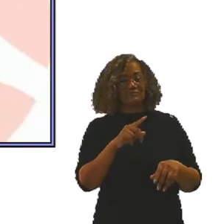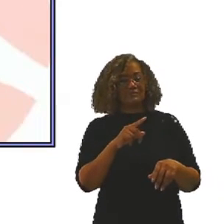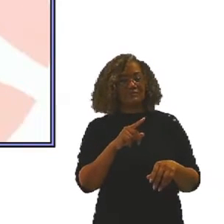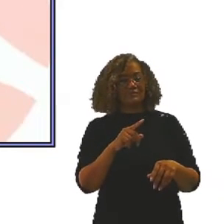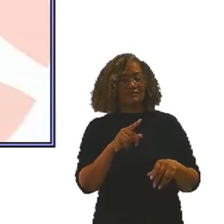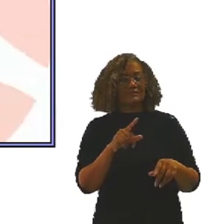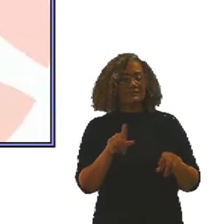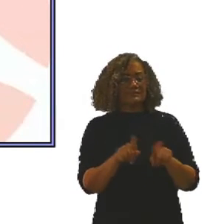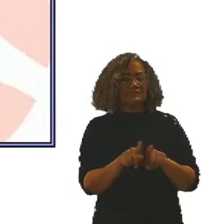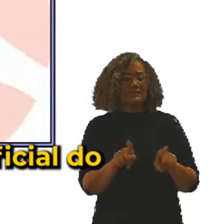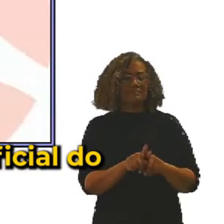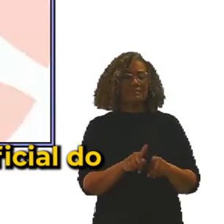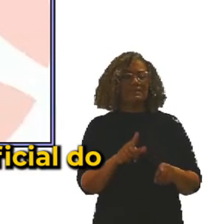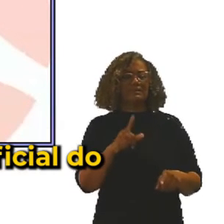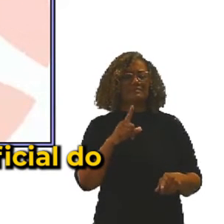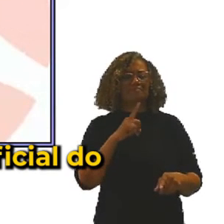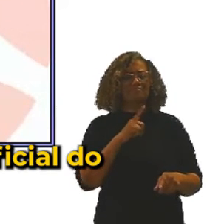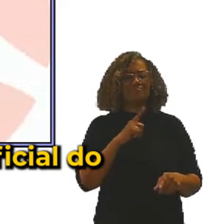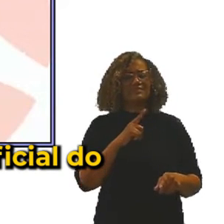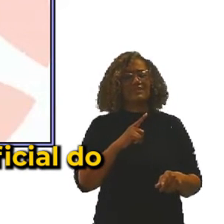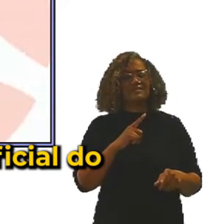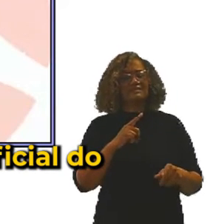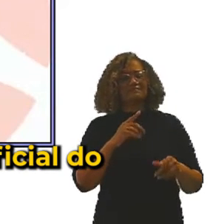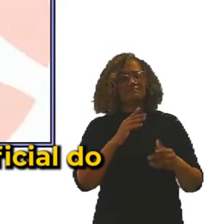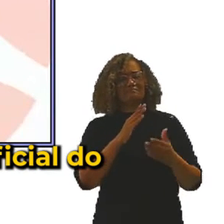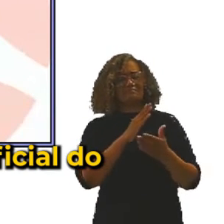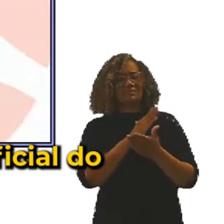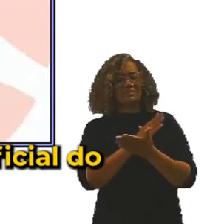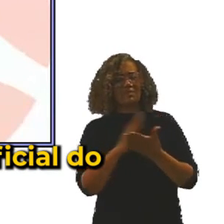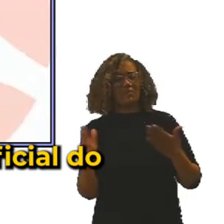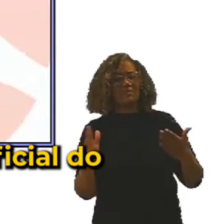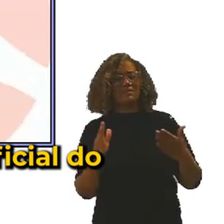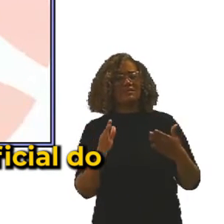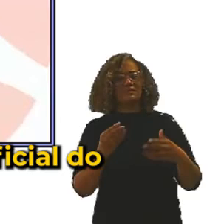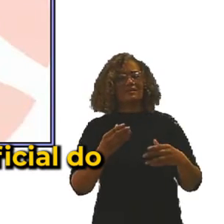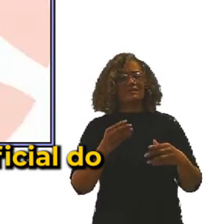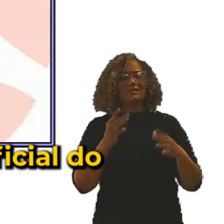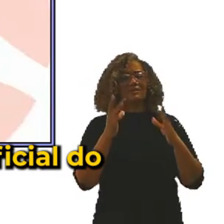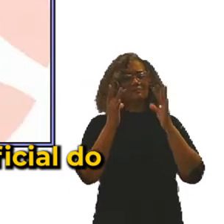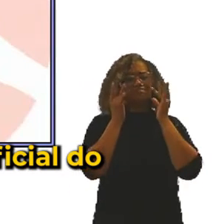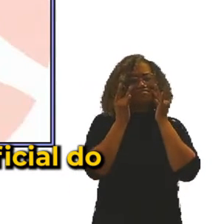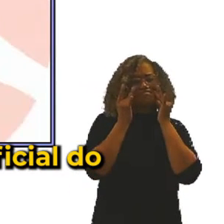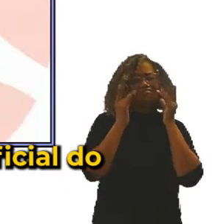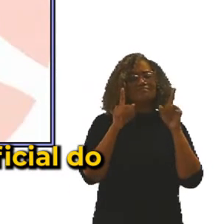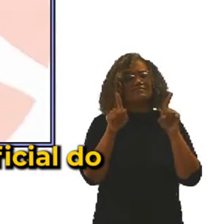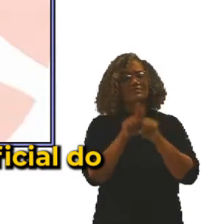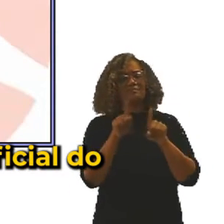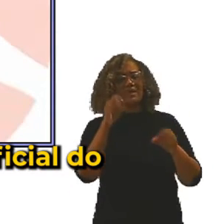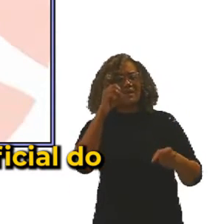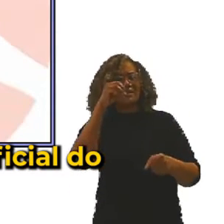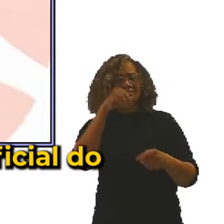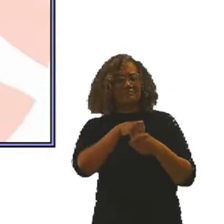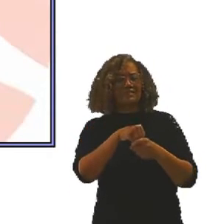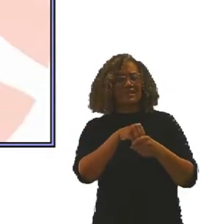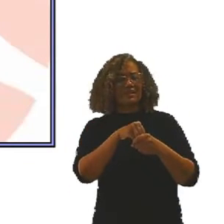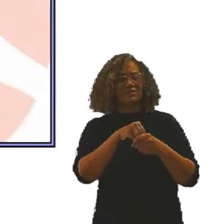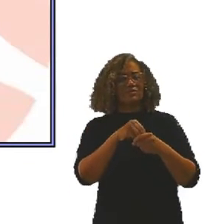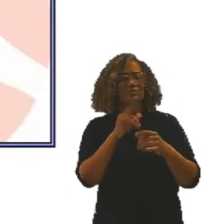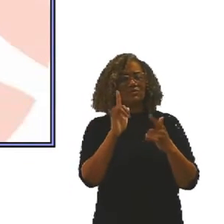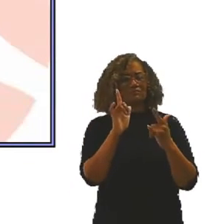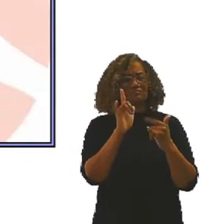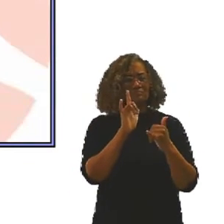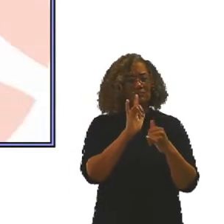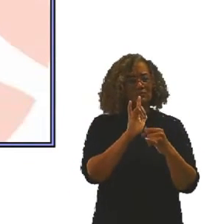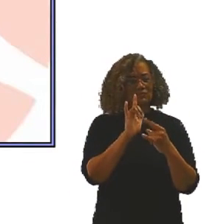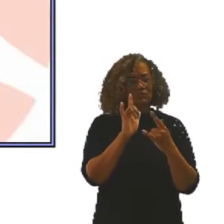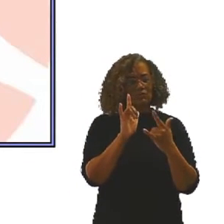Esta ação educacional está sendo transmitida ao vivo pelo canal oficial do TJDFT no YouTube e